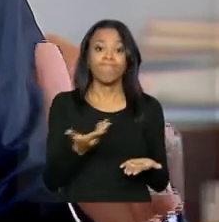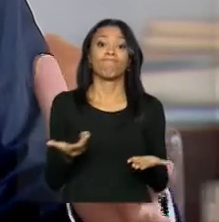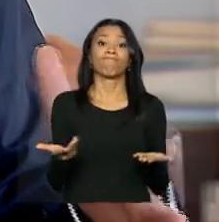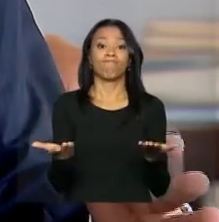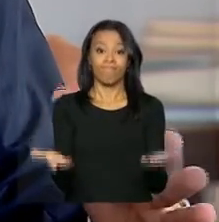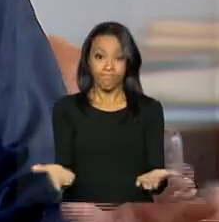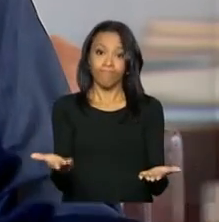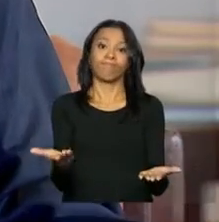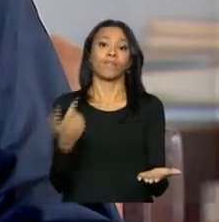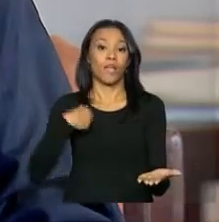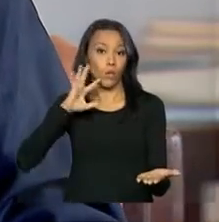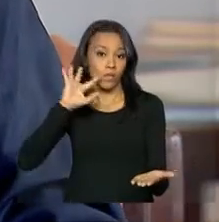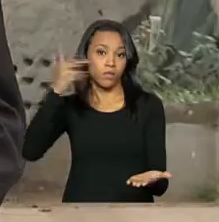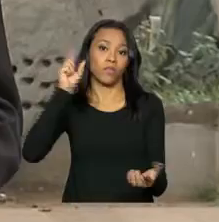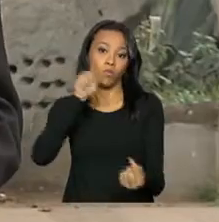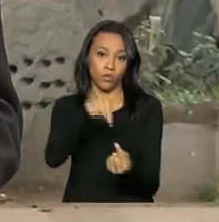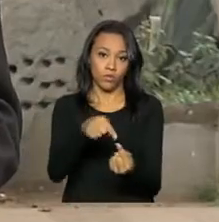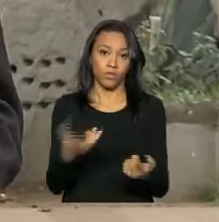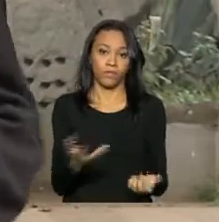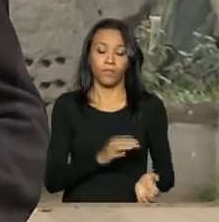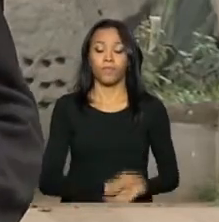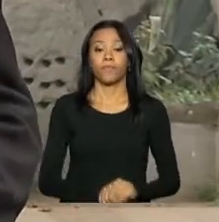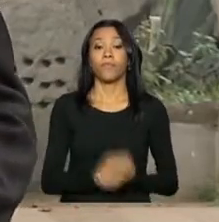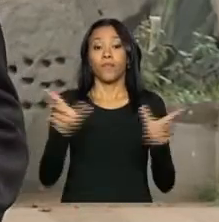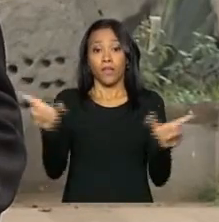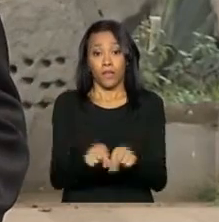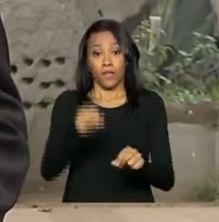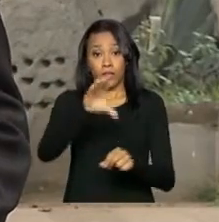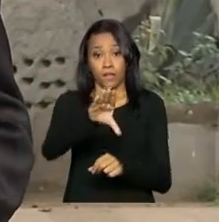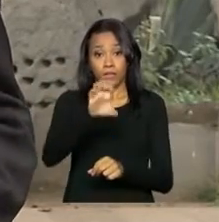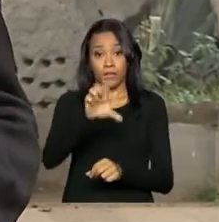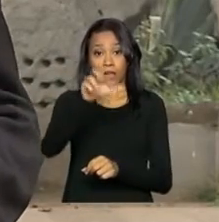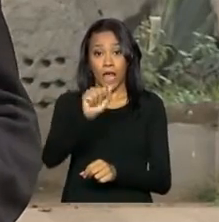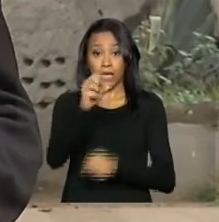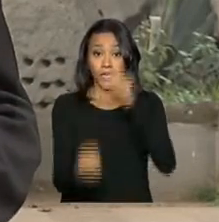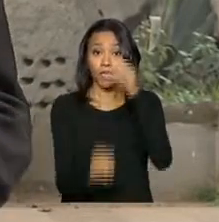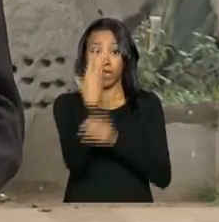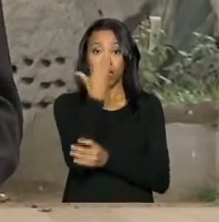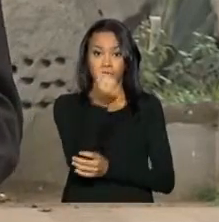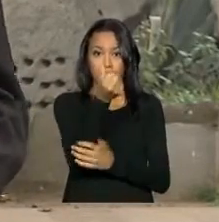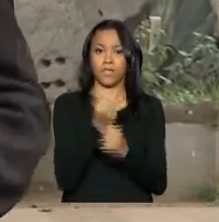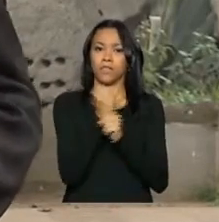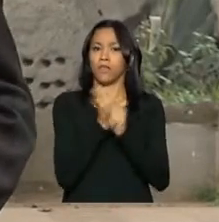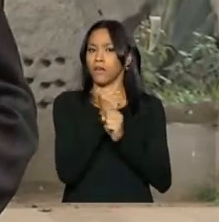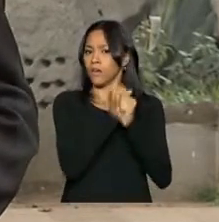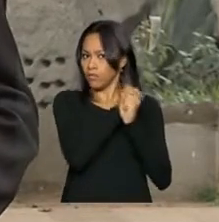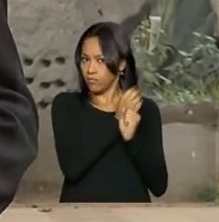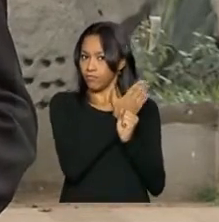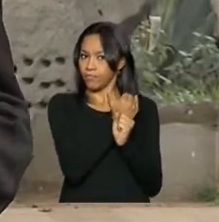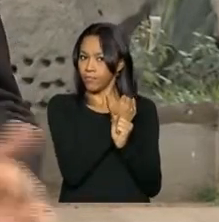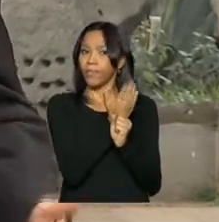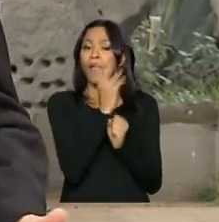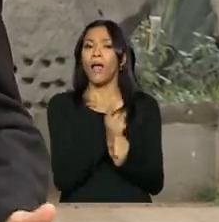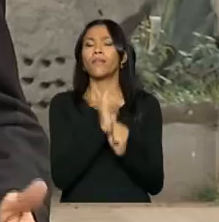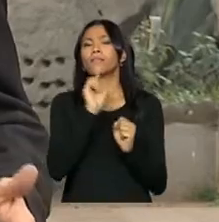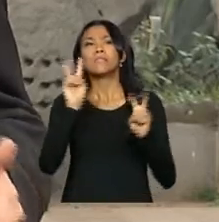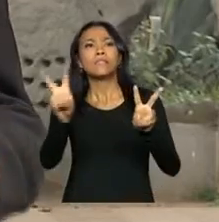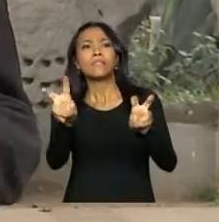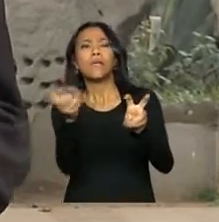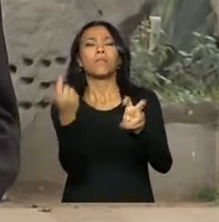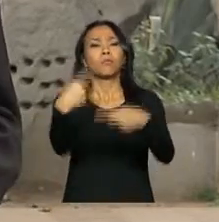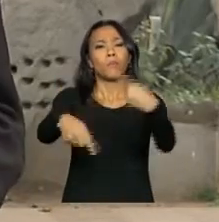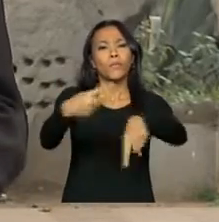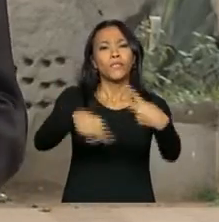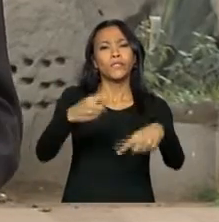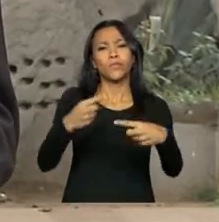a conseguir esse objetivo a celac criada seis anos atrás é um fórum em que se discutem principalmente temas políticos de